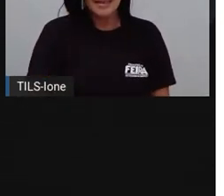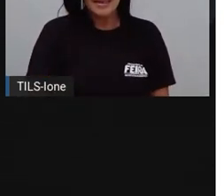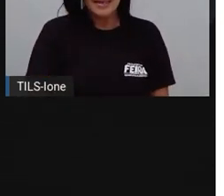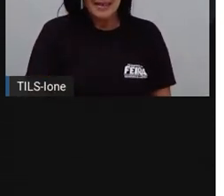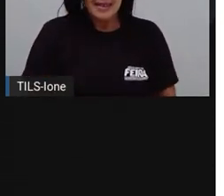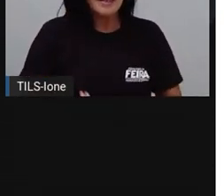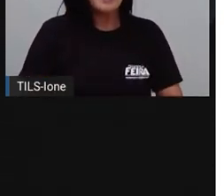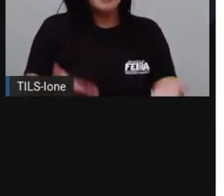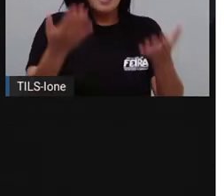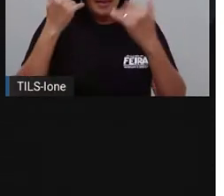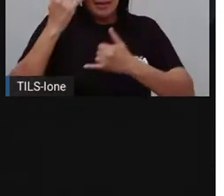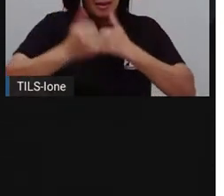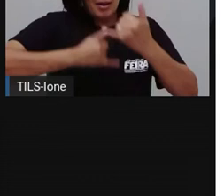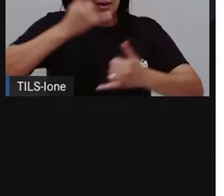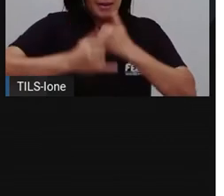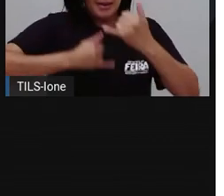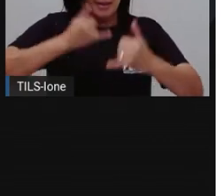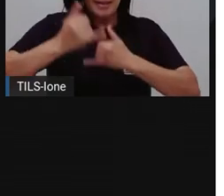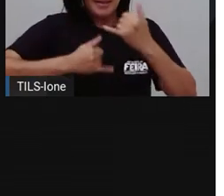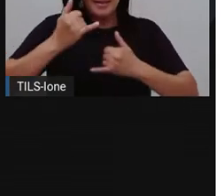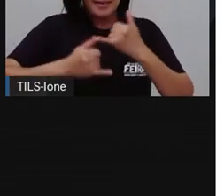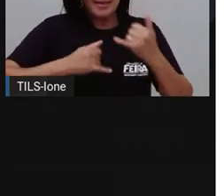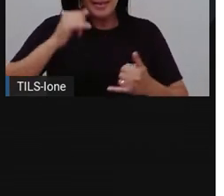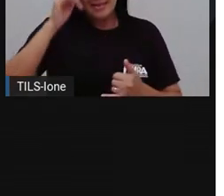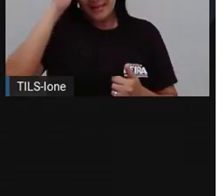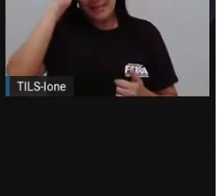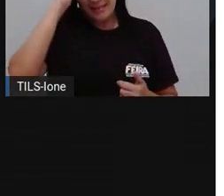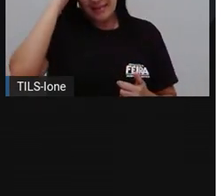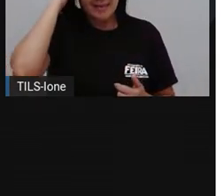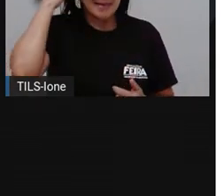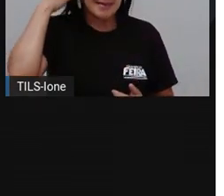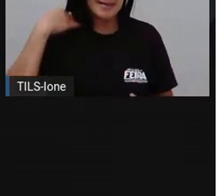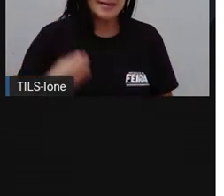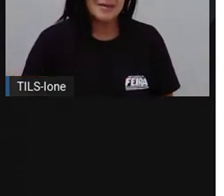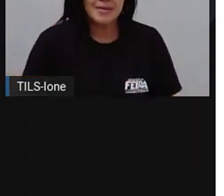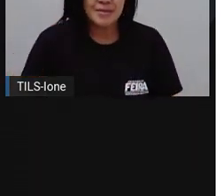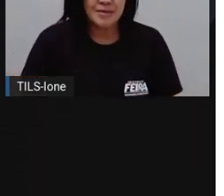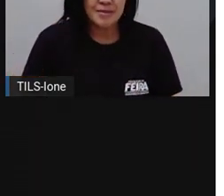é?